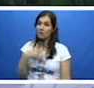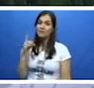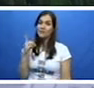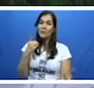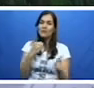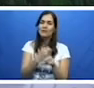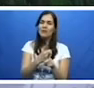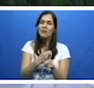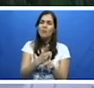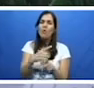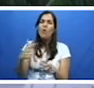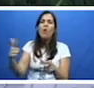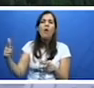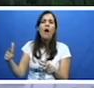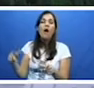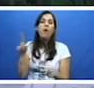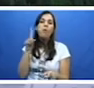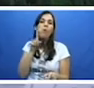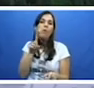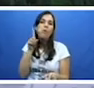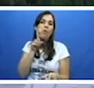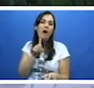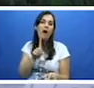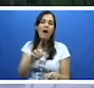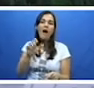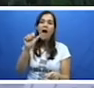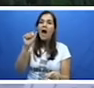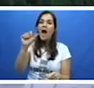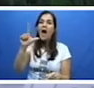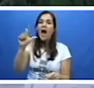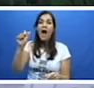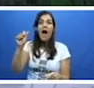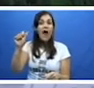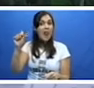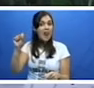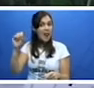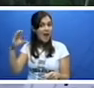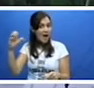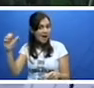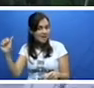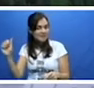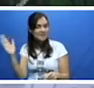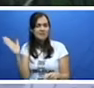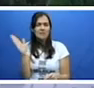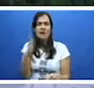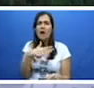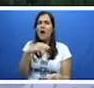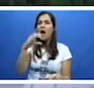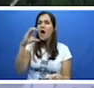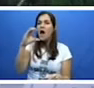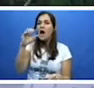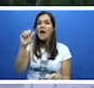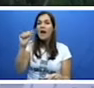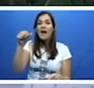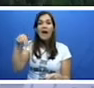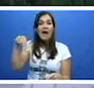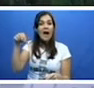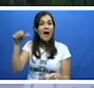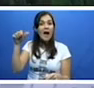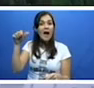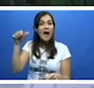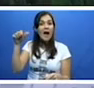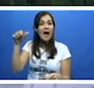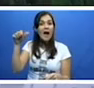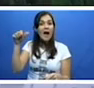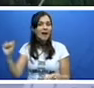Floresta nos Estados Unidos no Alasca no Canadá principalmente e na Rússia mas também encontramos no Japão